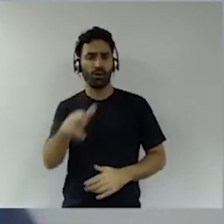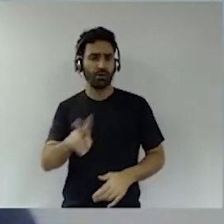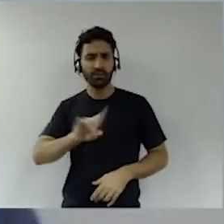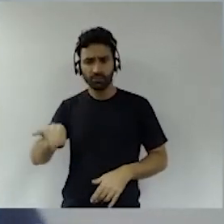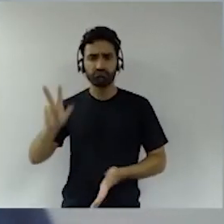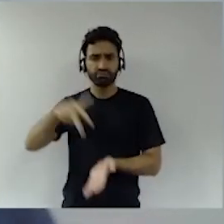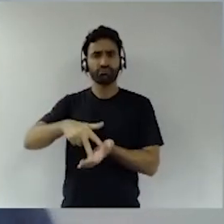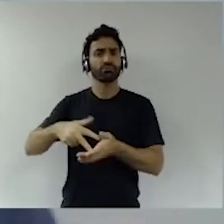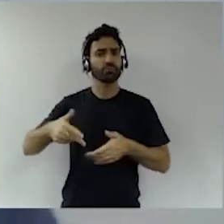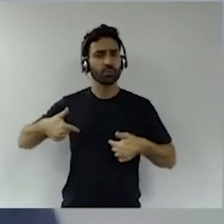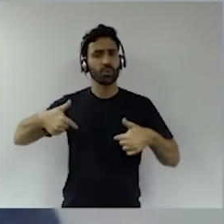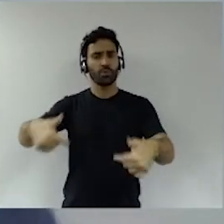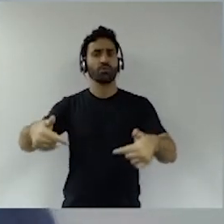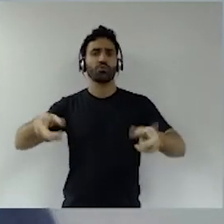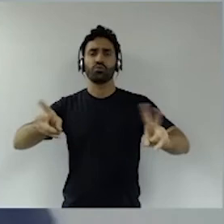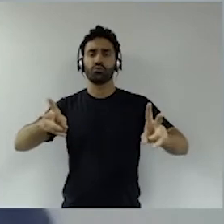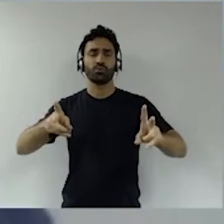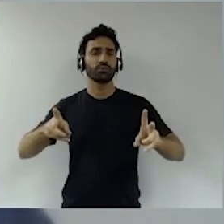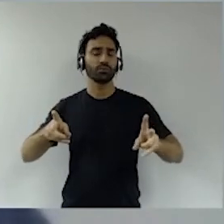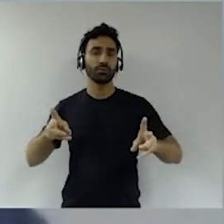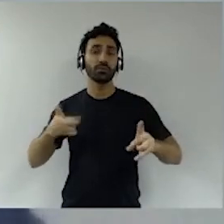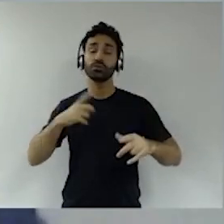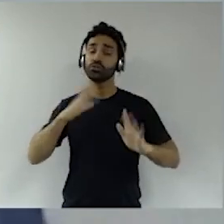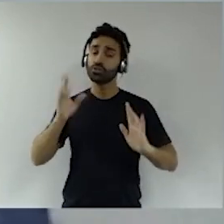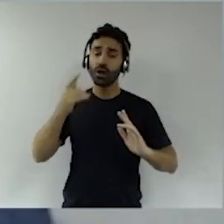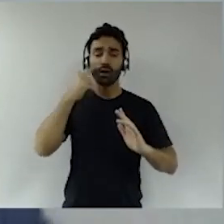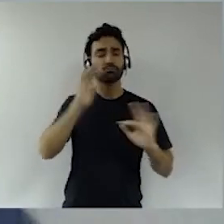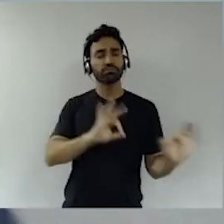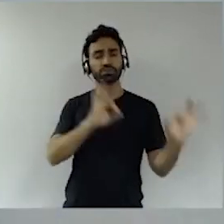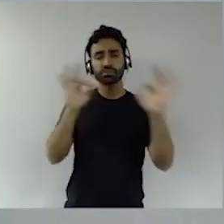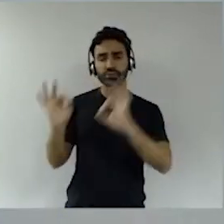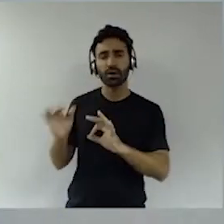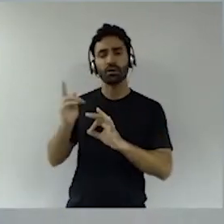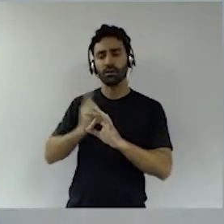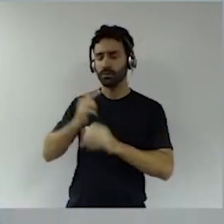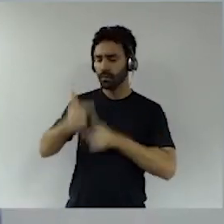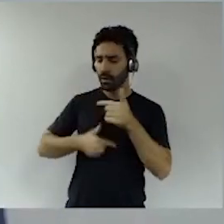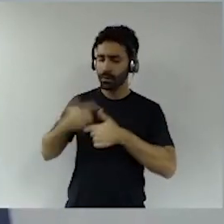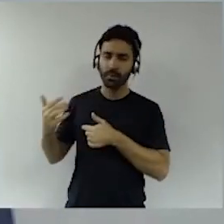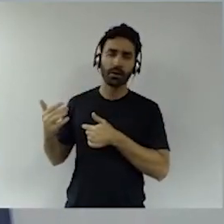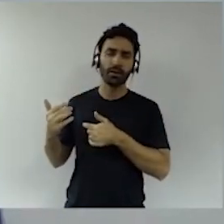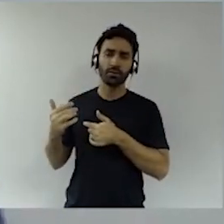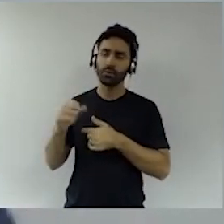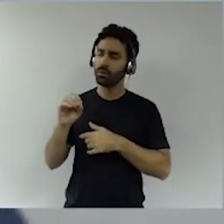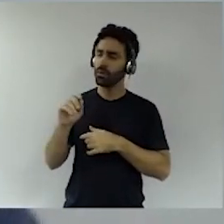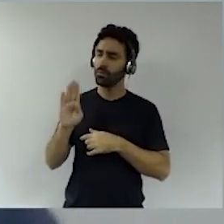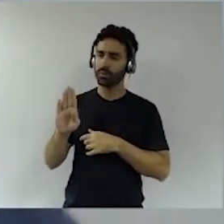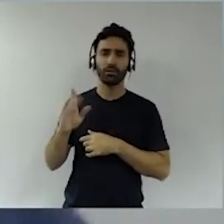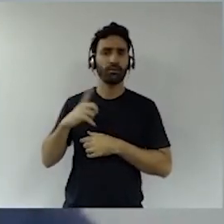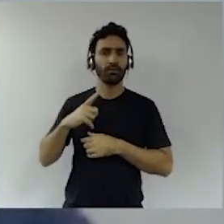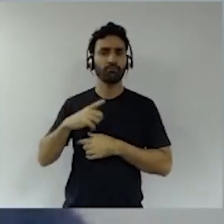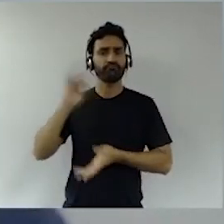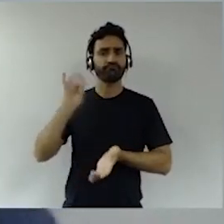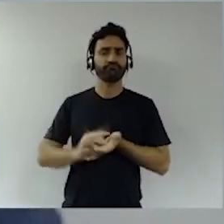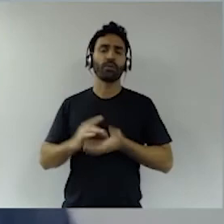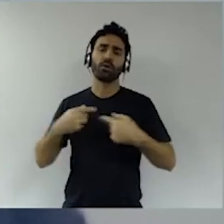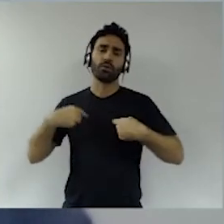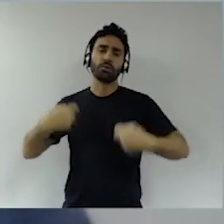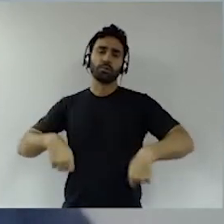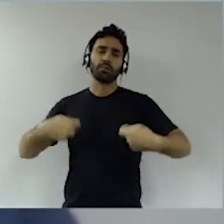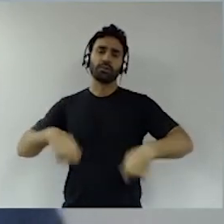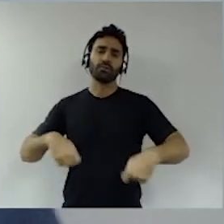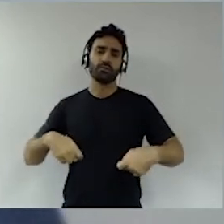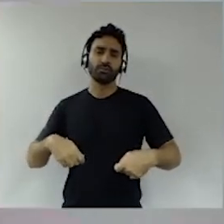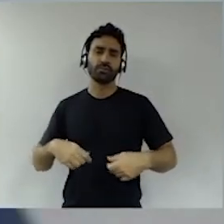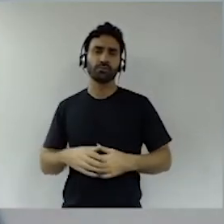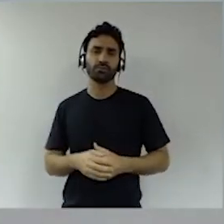sucumbir. Né? Nós assistimos uma consistente atuação da ordem nesse período. E aí eu preciso aqui registrar, por uma questão